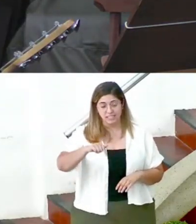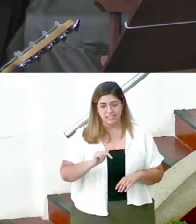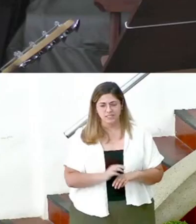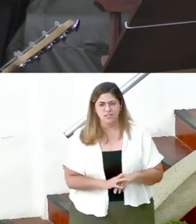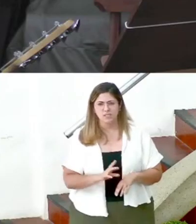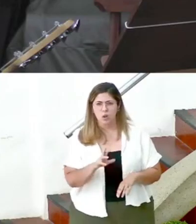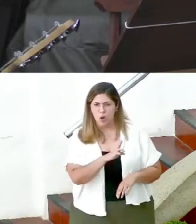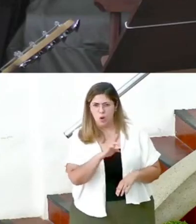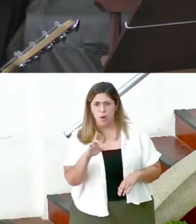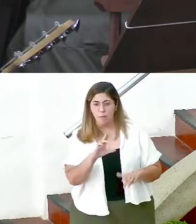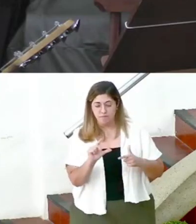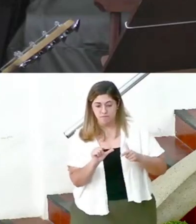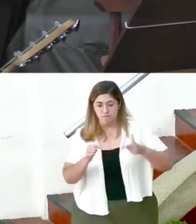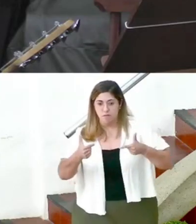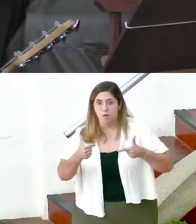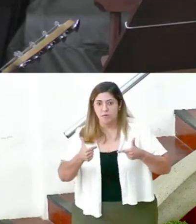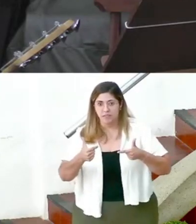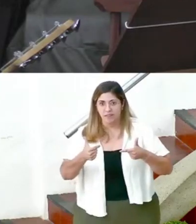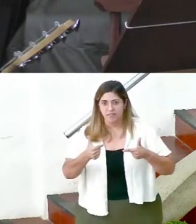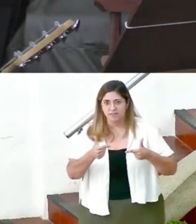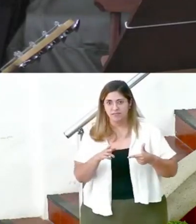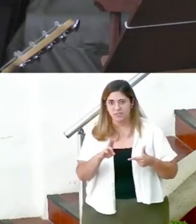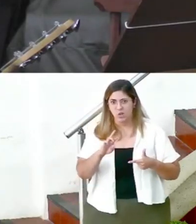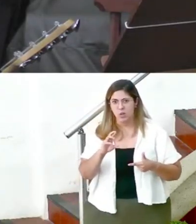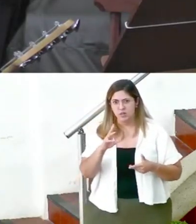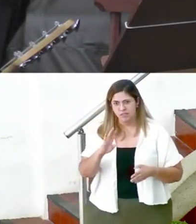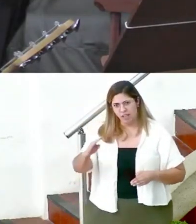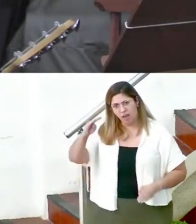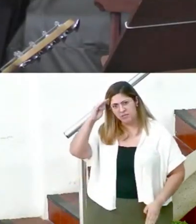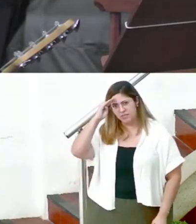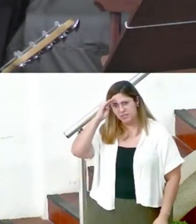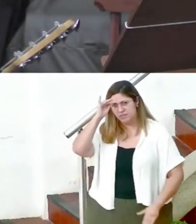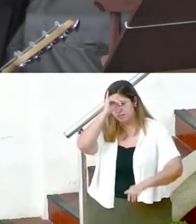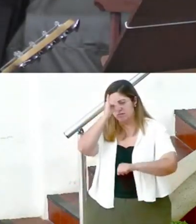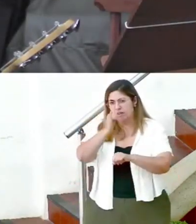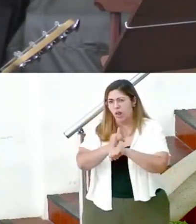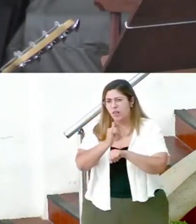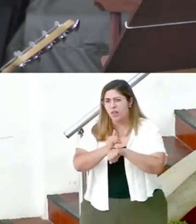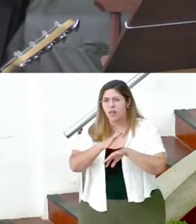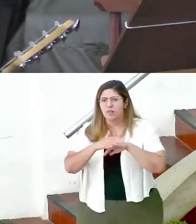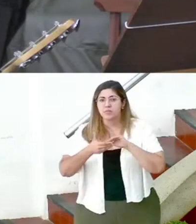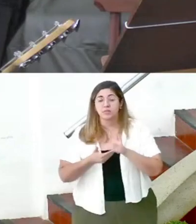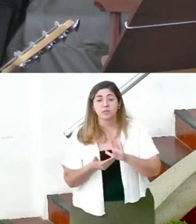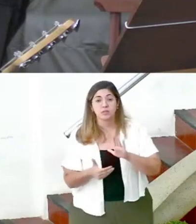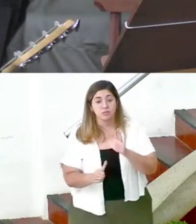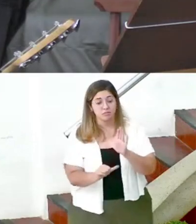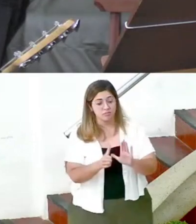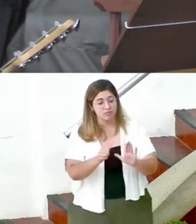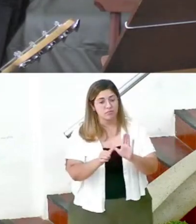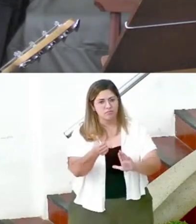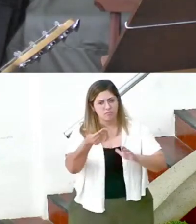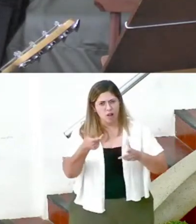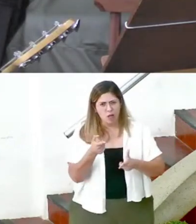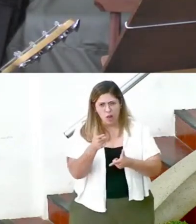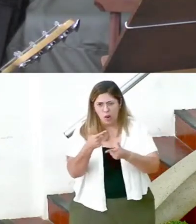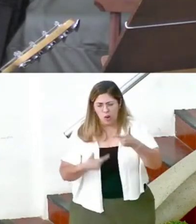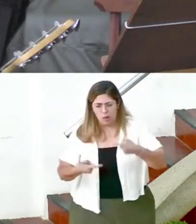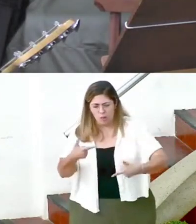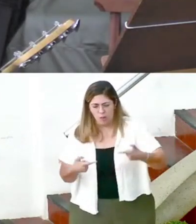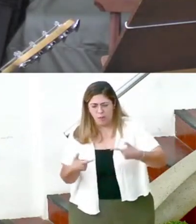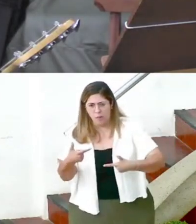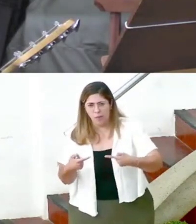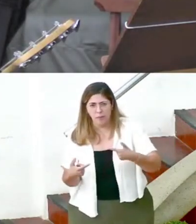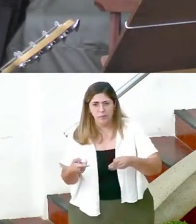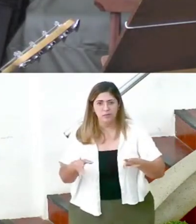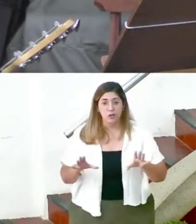uma dessas missões. 10 aviões para dentro, eles saíam do Canal da Mancha, na Grã-Bretanha, no finalzinho da